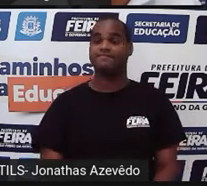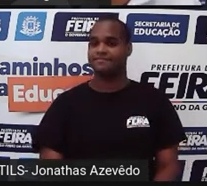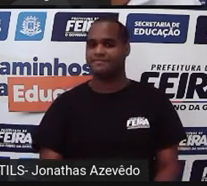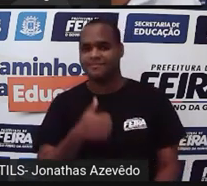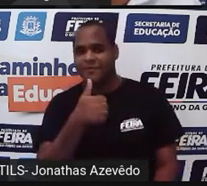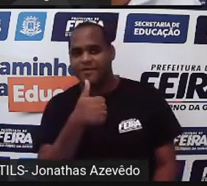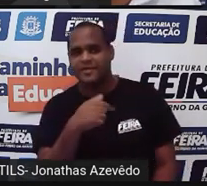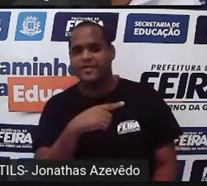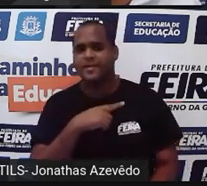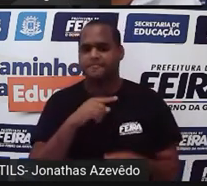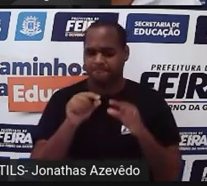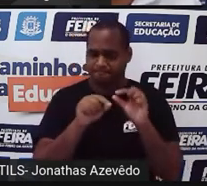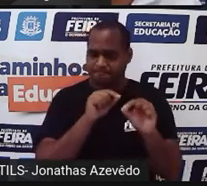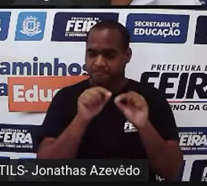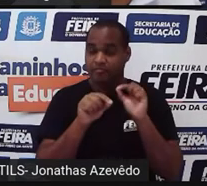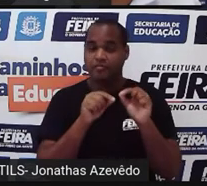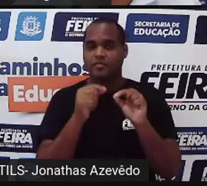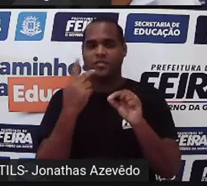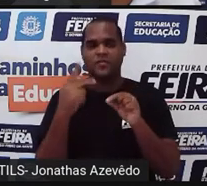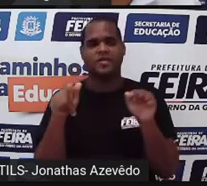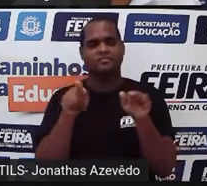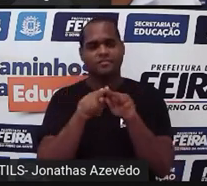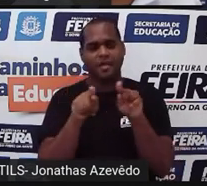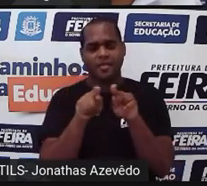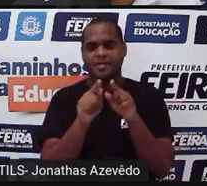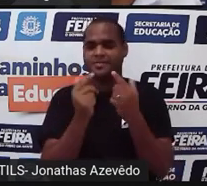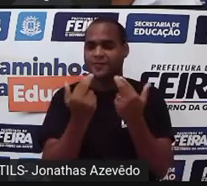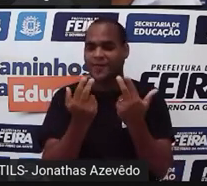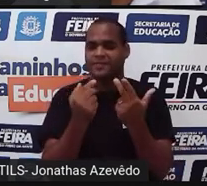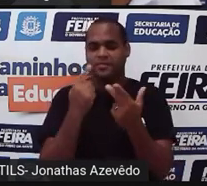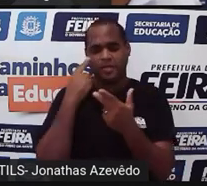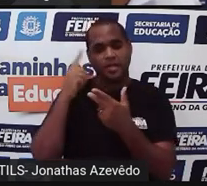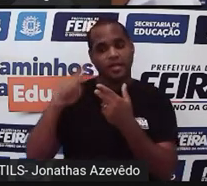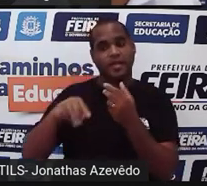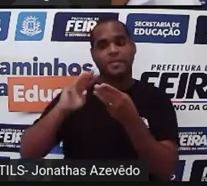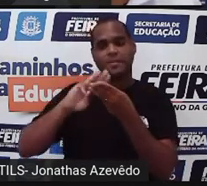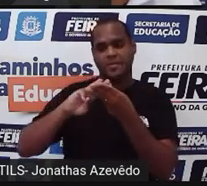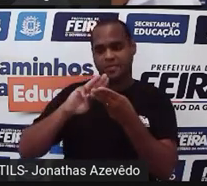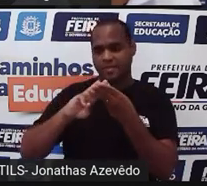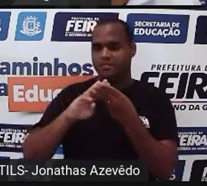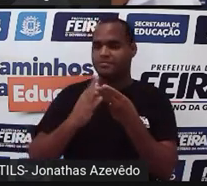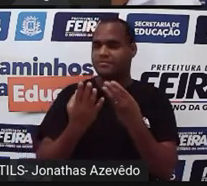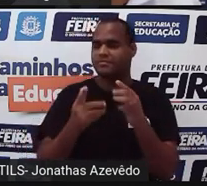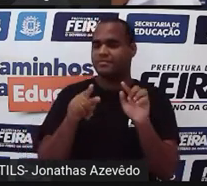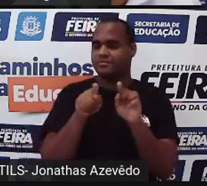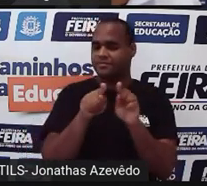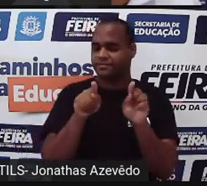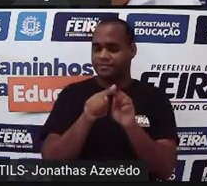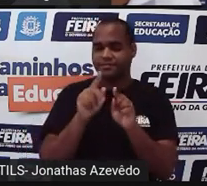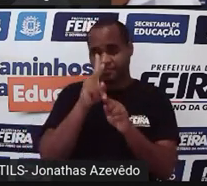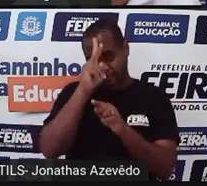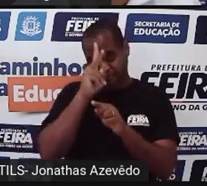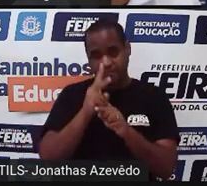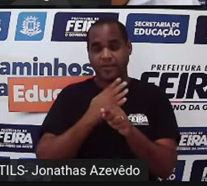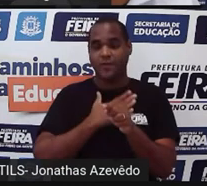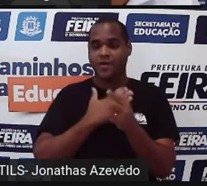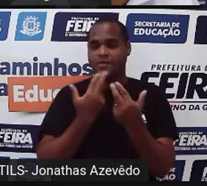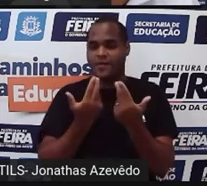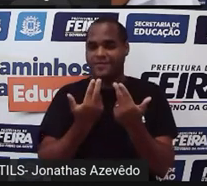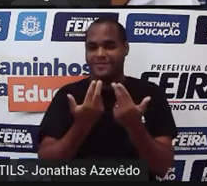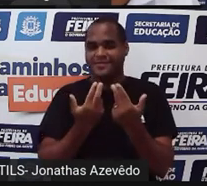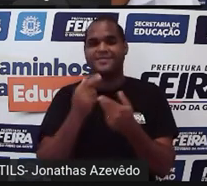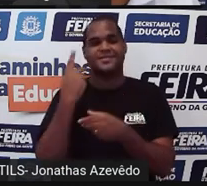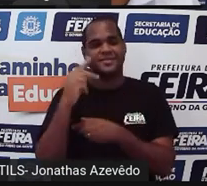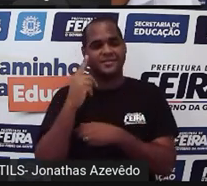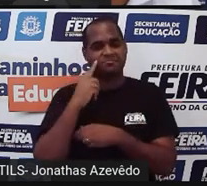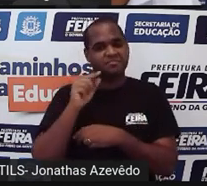Prontinho. E aí, eu vou fazer isso, né, da mesma forma, tanto com matemática quanto com história. Então, essa barra aí,